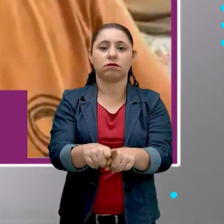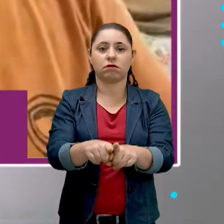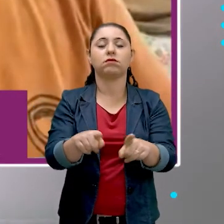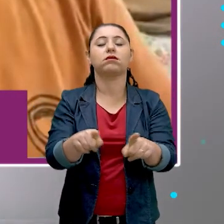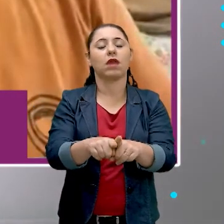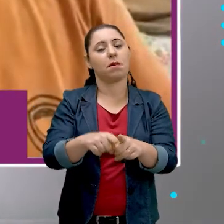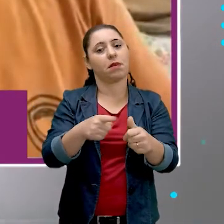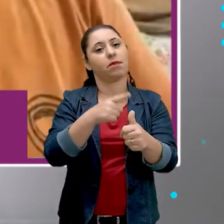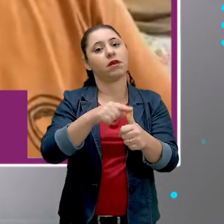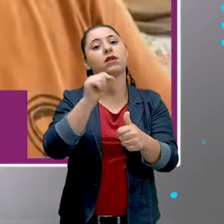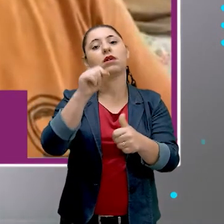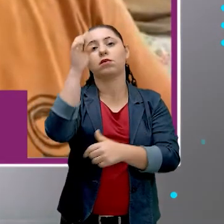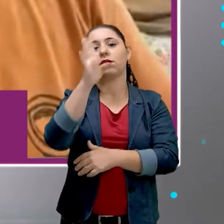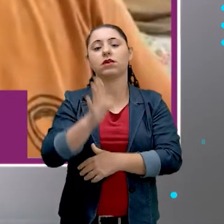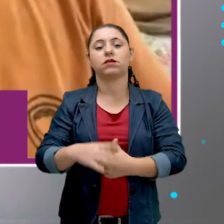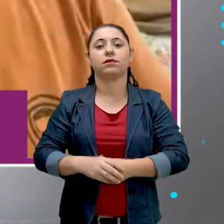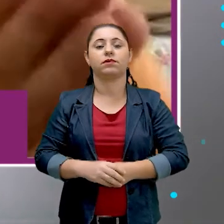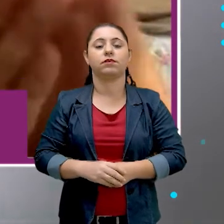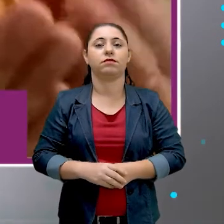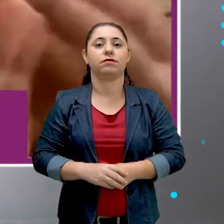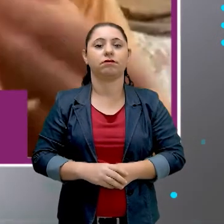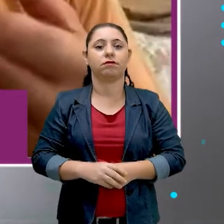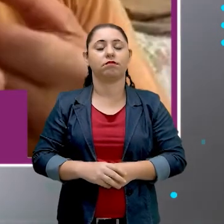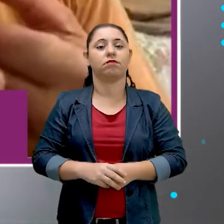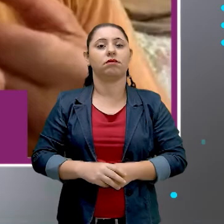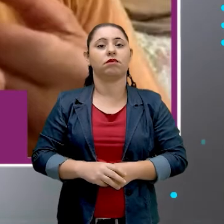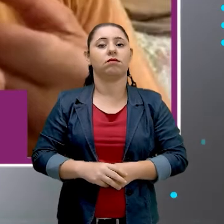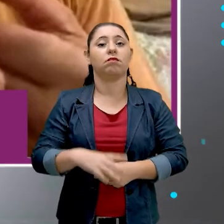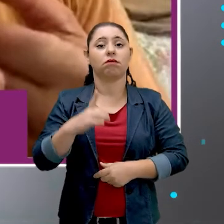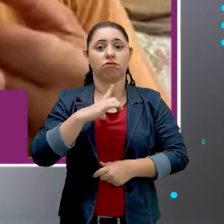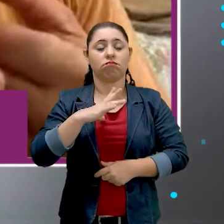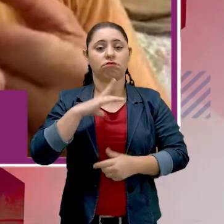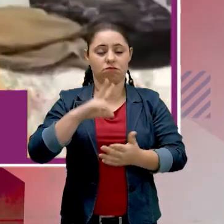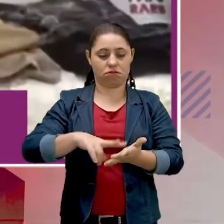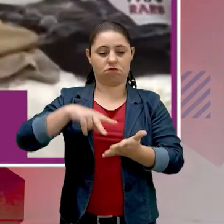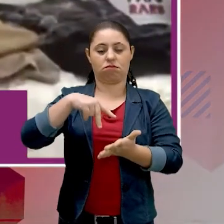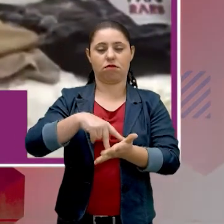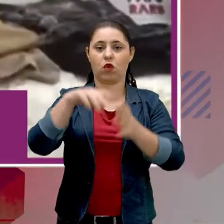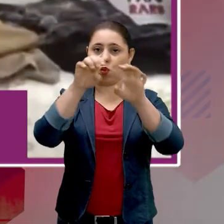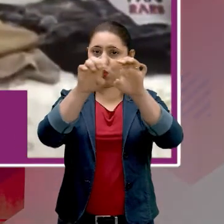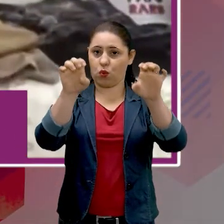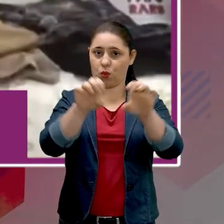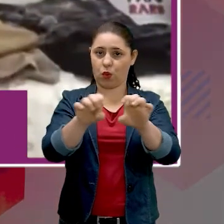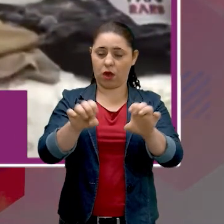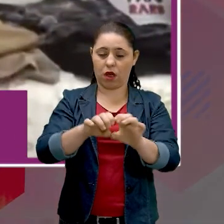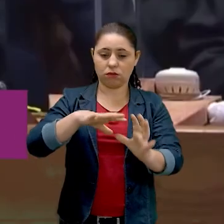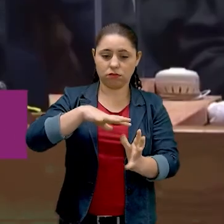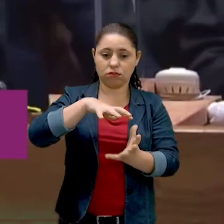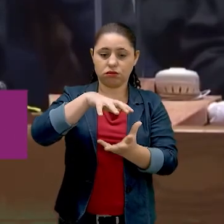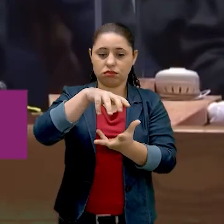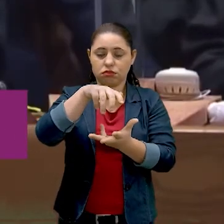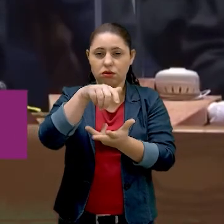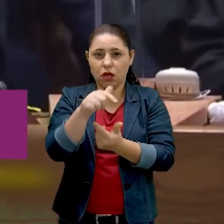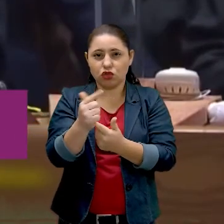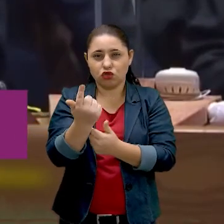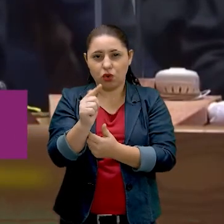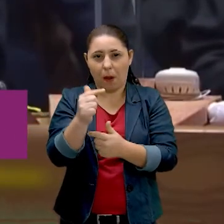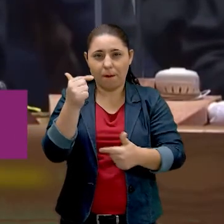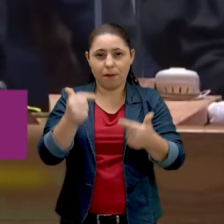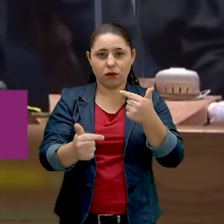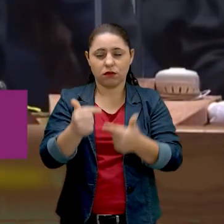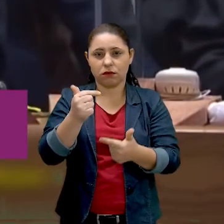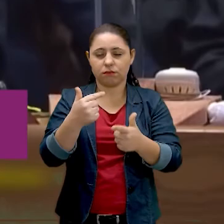for, quem abre é o chefe de Estado do Brasil. Verdade. Ou seja, nós temos uma posição estratégica geopolítica de